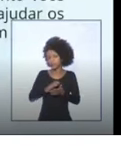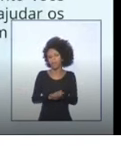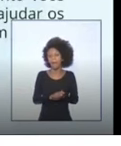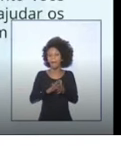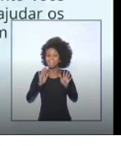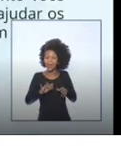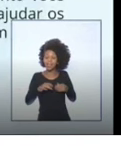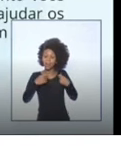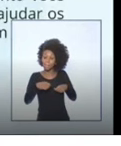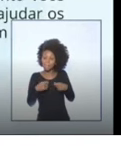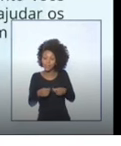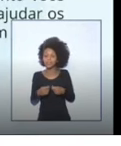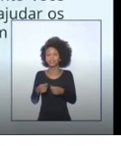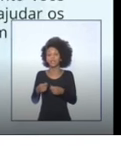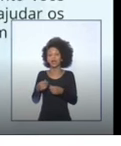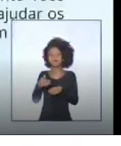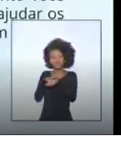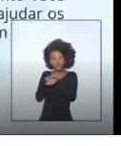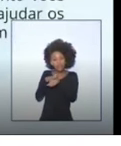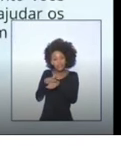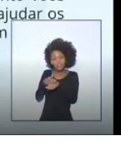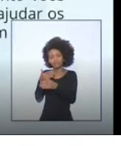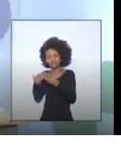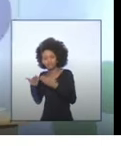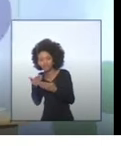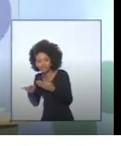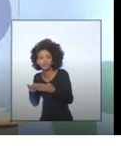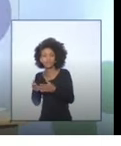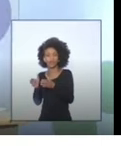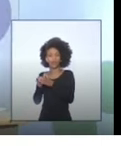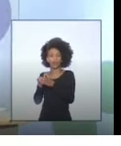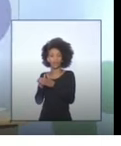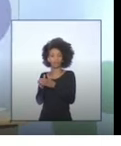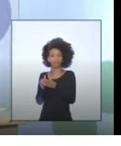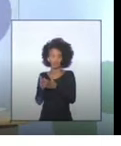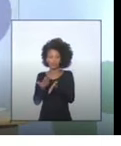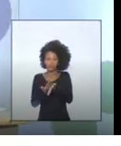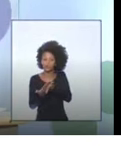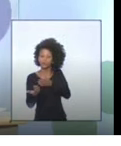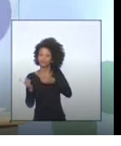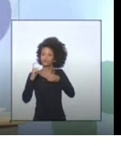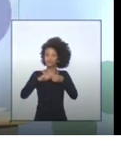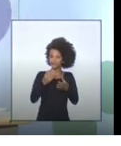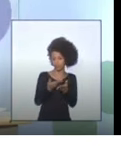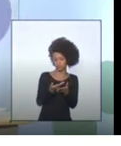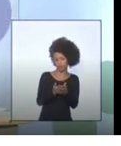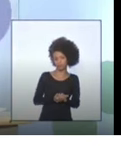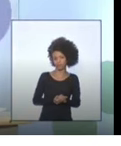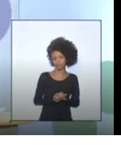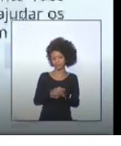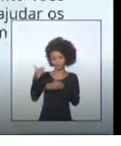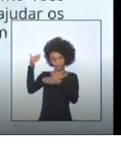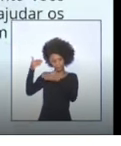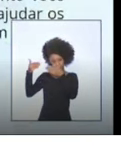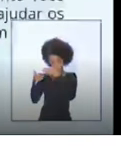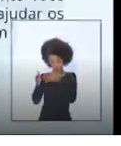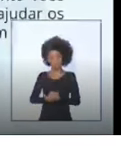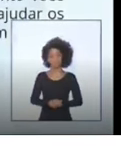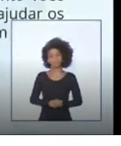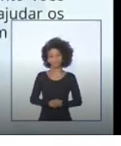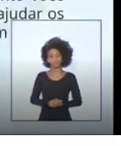nossa interação aqui. Esse é um momento importante até de início, né, reinício das nossas aulas, então. Coloca para mim na tela, então, por